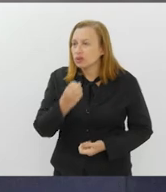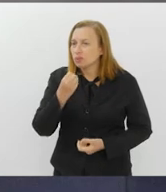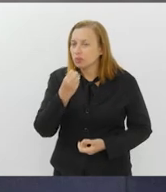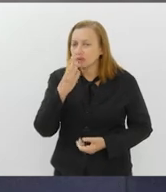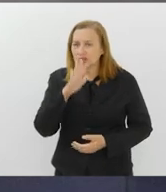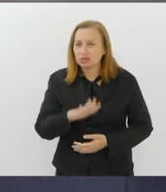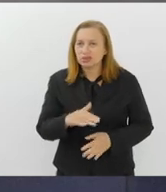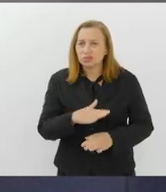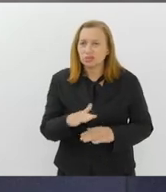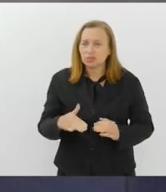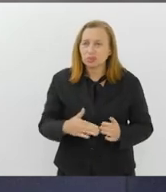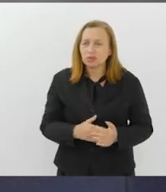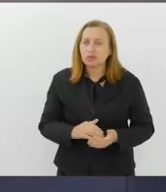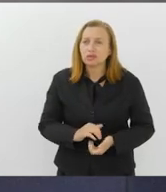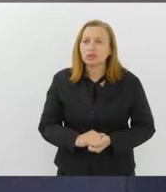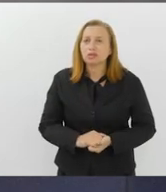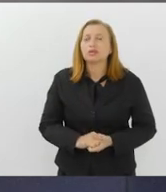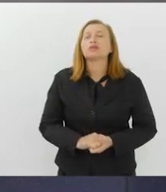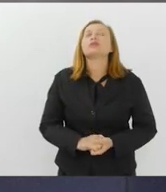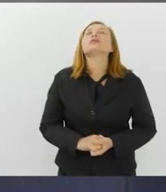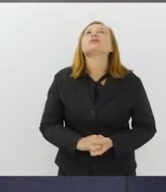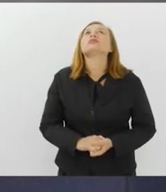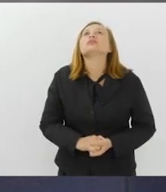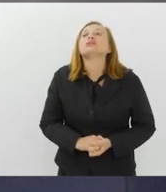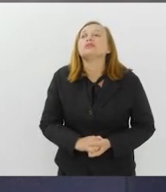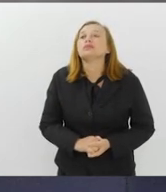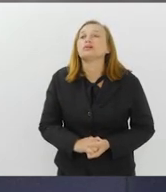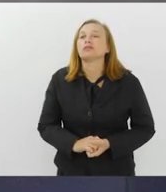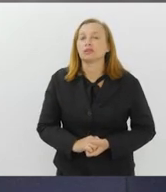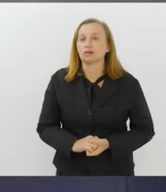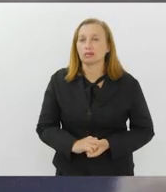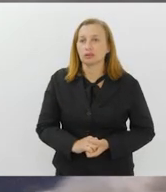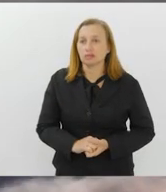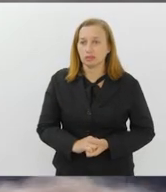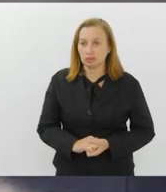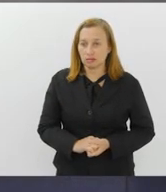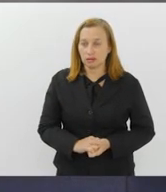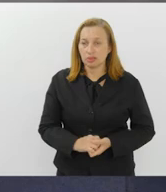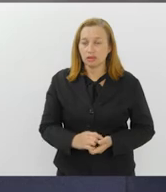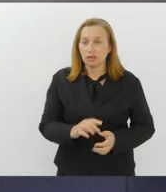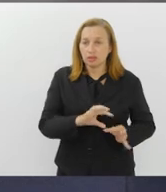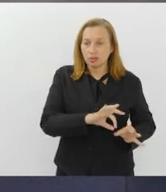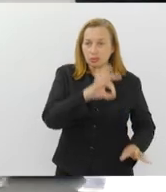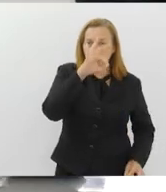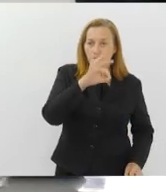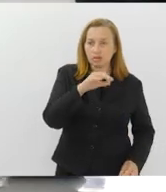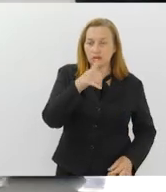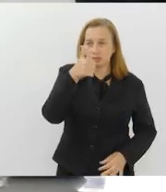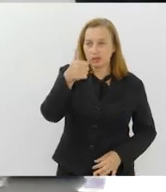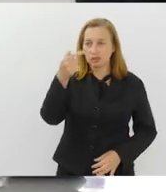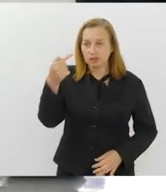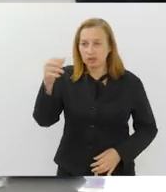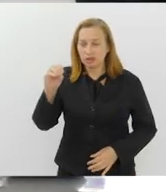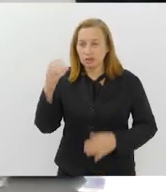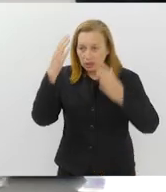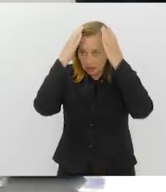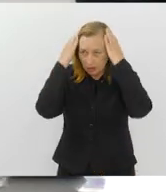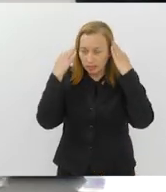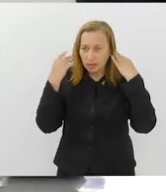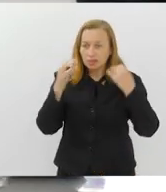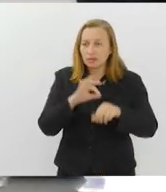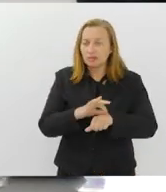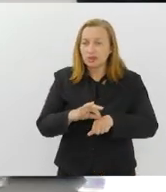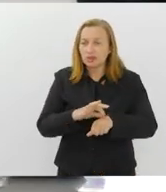todos. Fazer minha descrição. Tenho 1,70m, cabelo preto, estou vestindo um terno